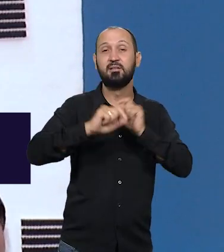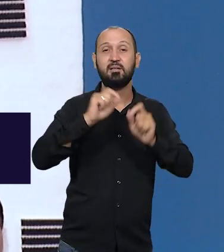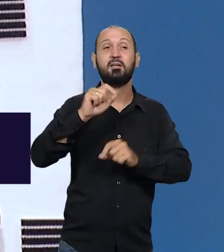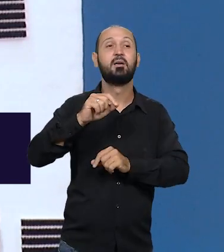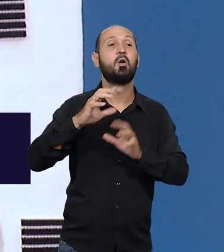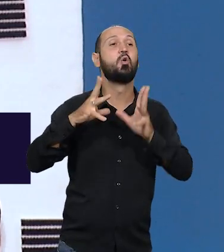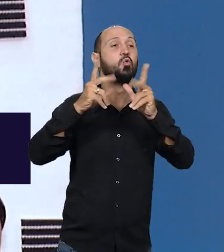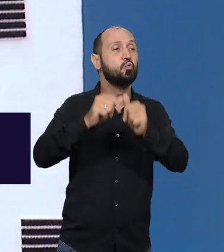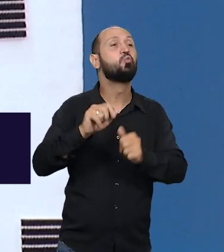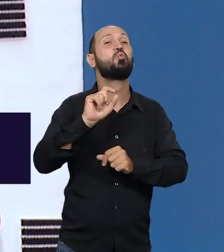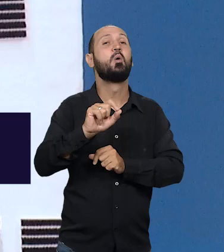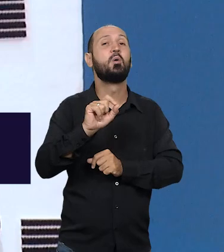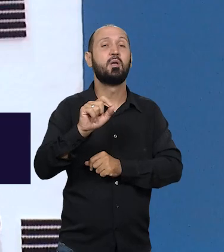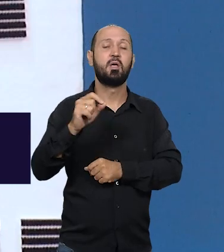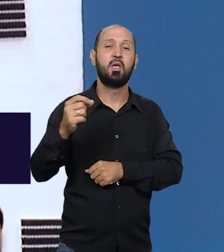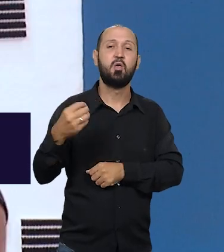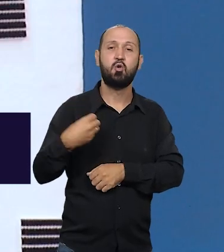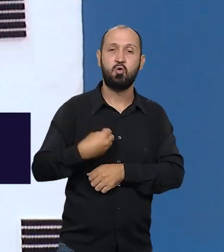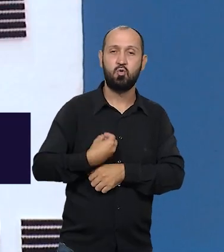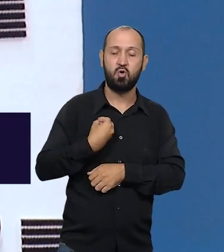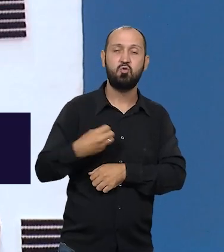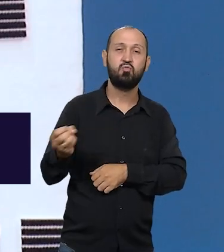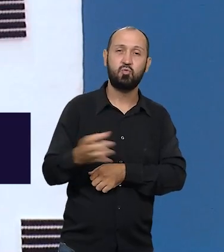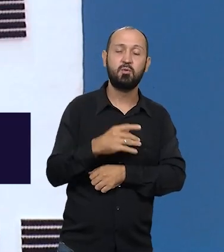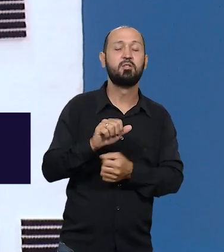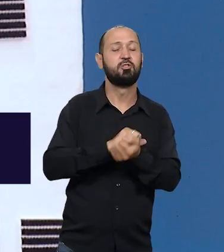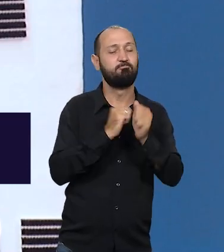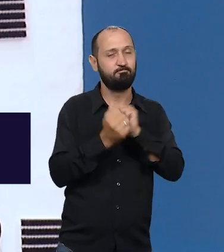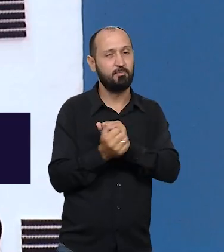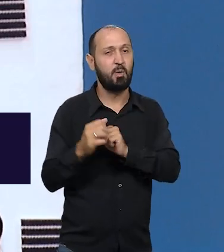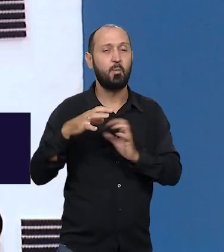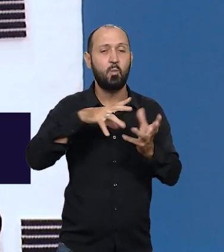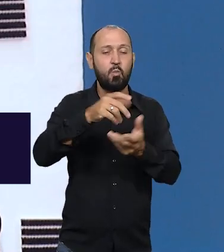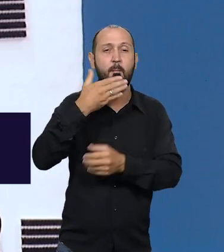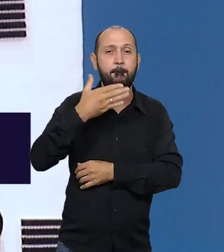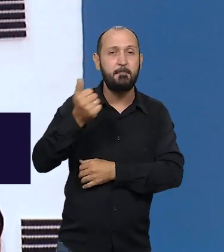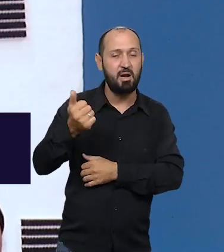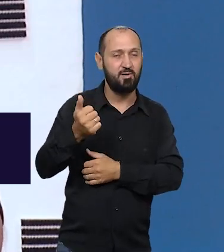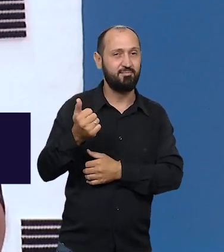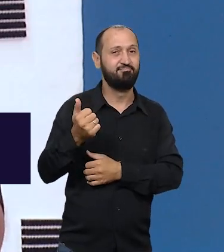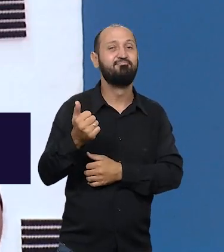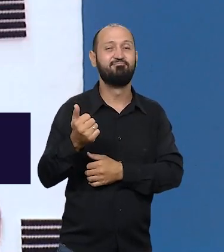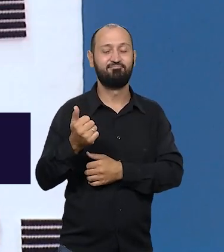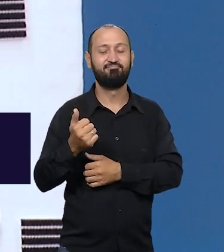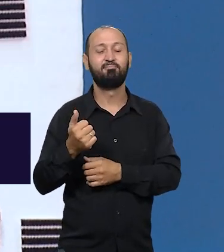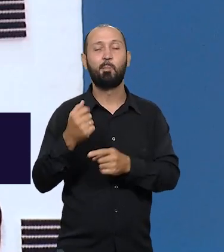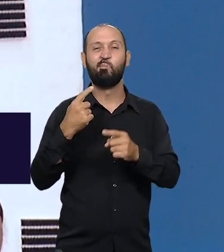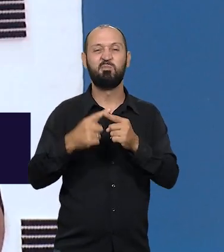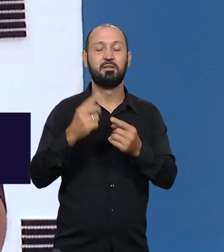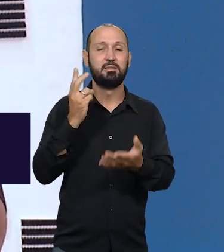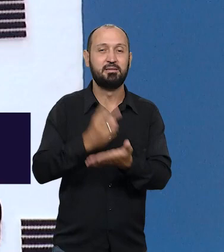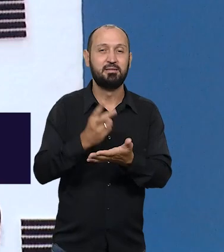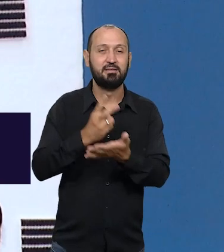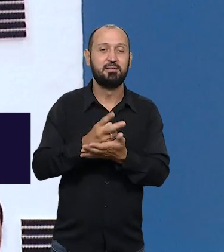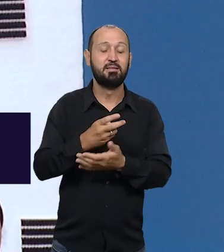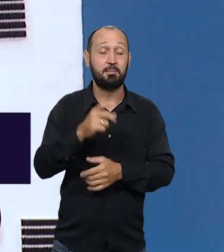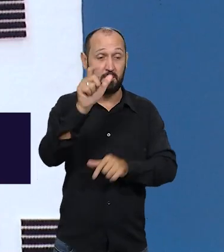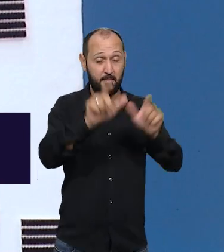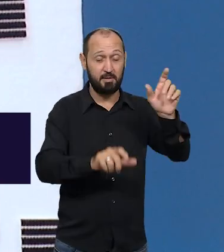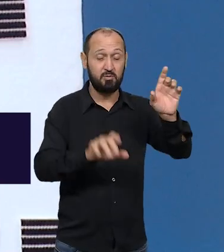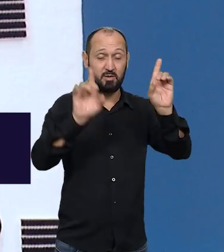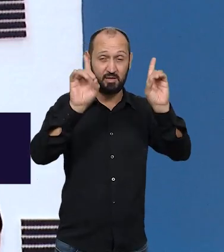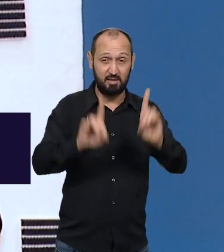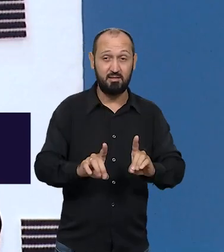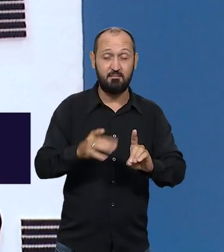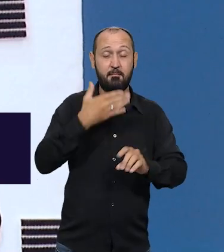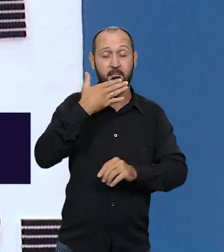mundo novo, que as pessoas têm que se adaptar e a gente tem que se adaptar para um mundo melhor. Porque toda vez que melhora para uma pessoa com deficiência, melhora